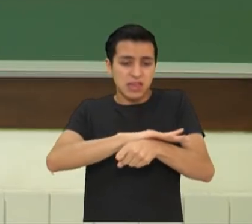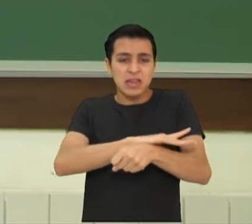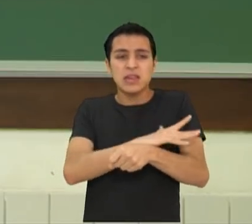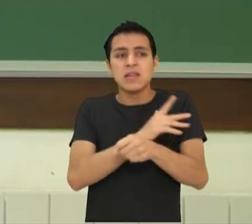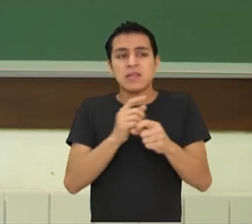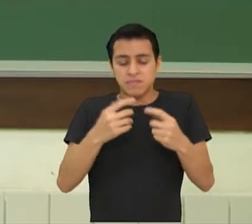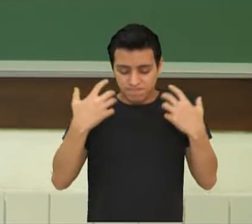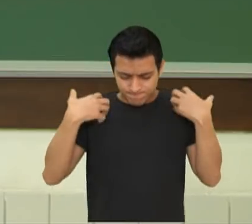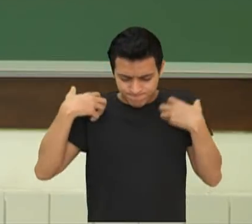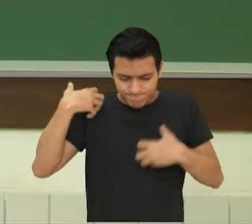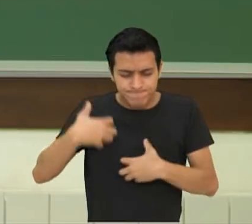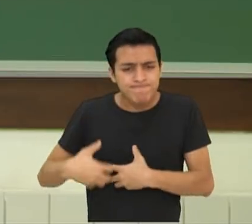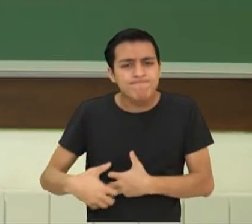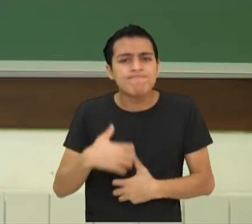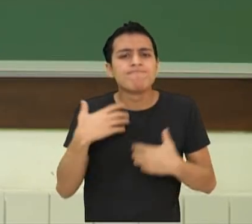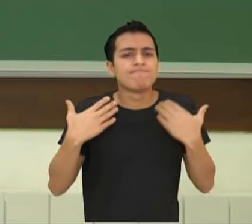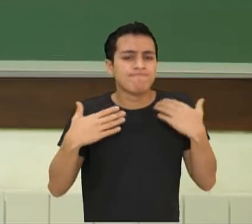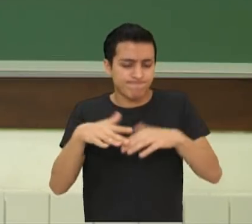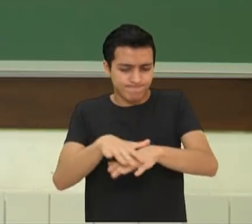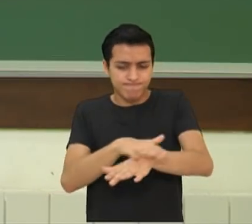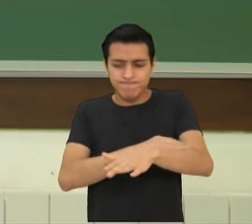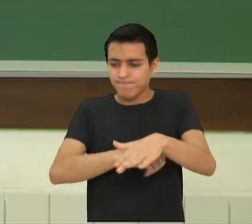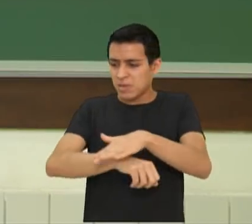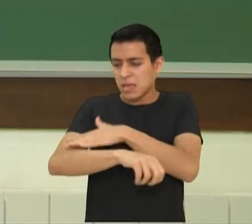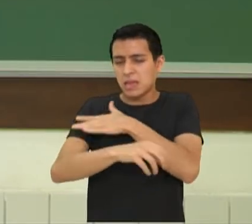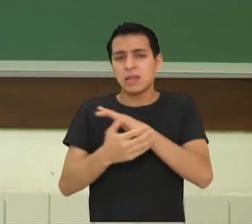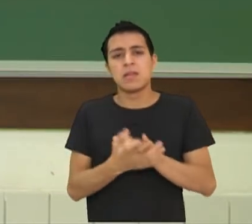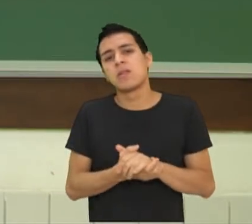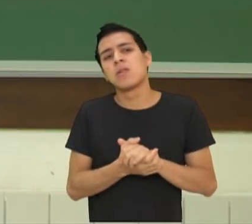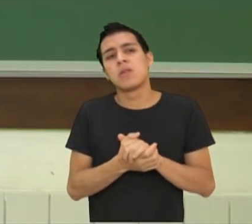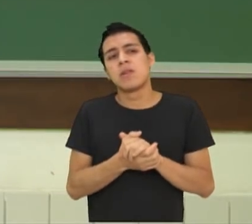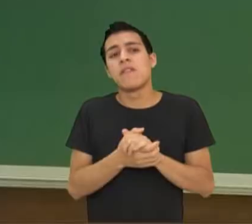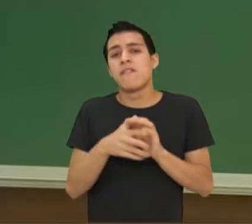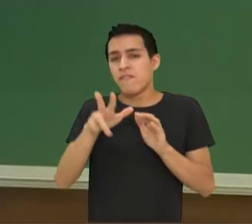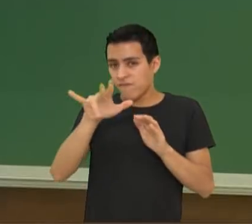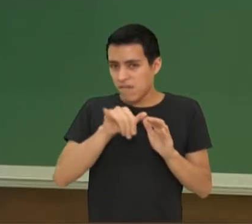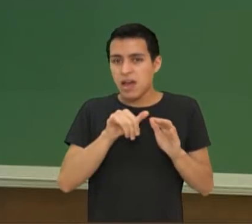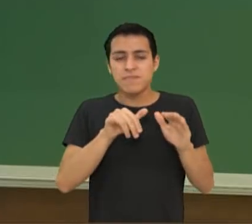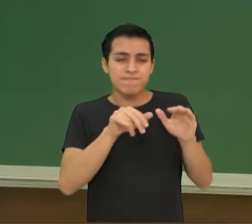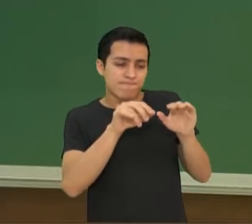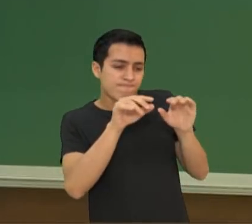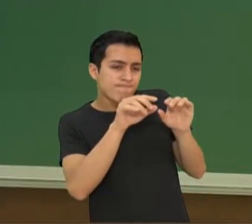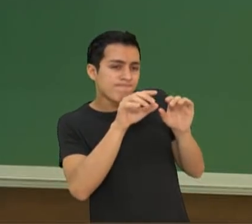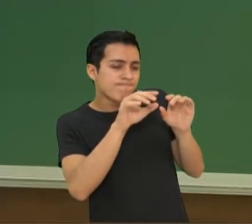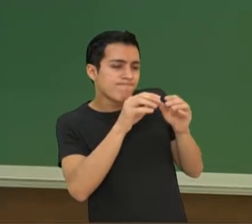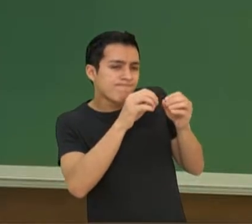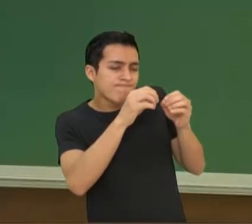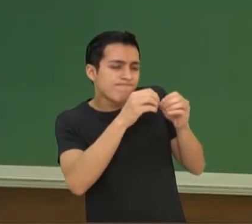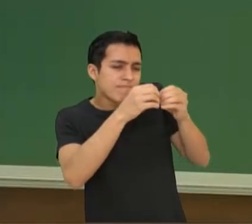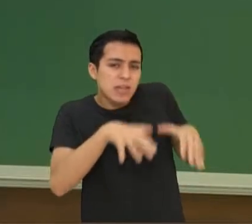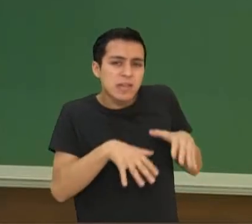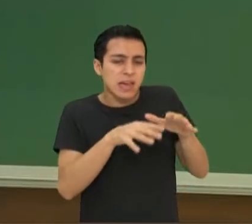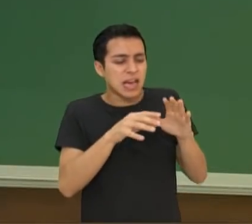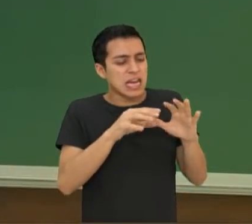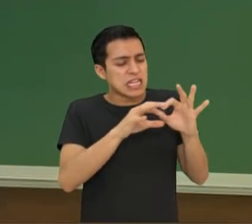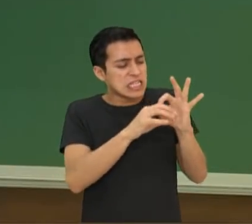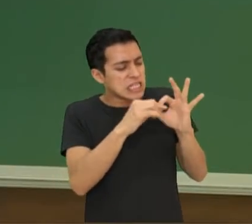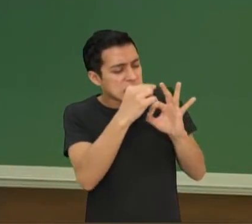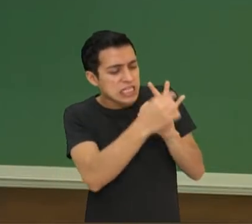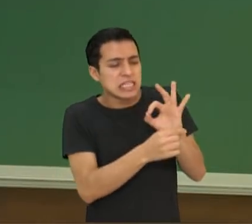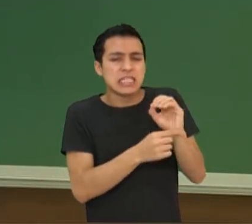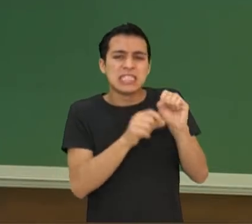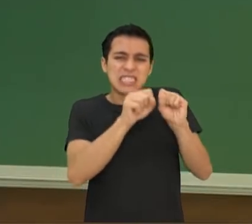aquela infecção vai se espalhando pela pele. Vai atingir o sistema nervoso e pode levar à deformação